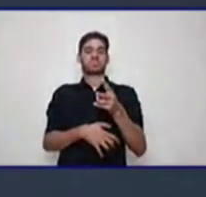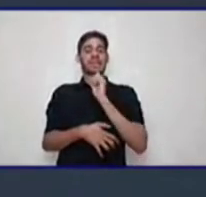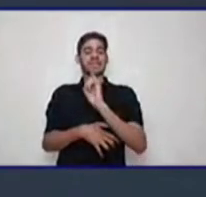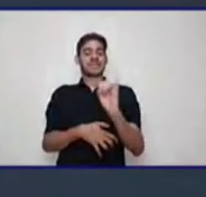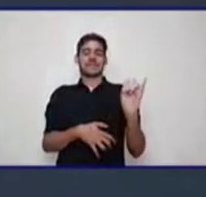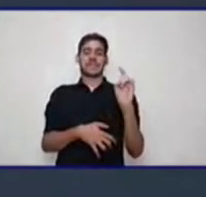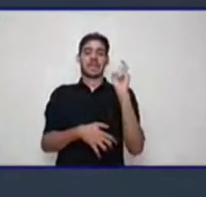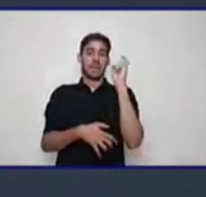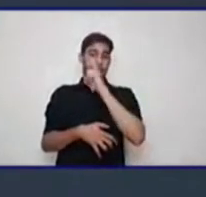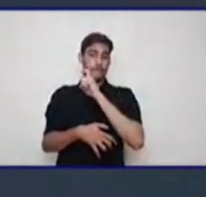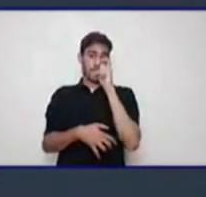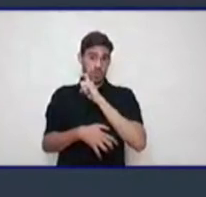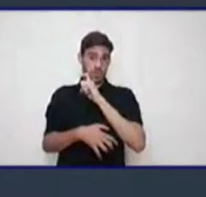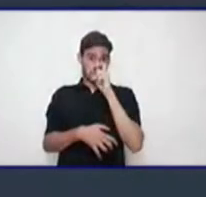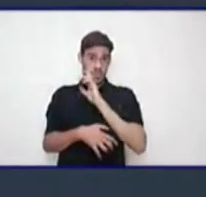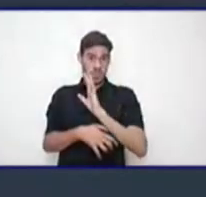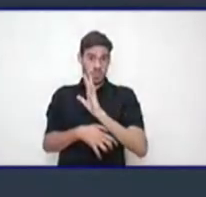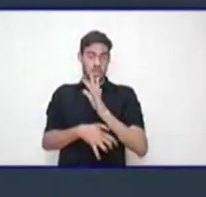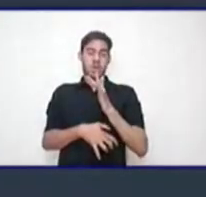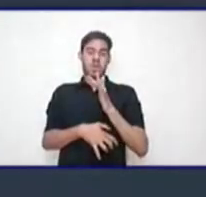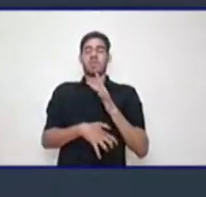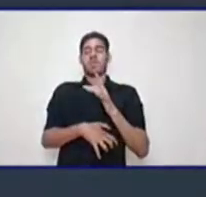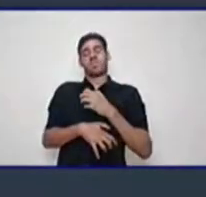calúnia ou injúria